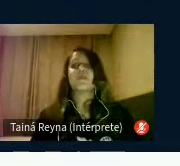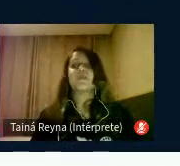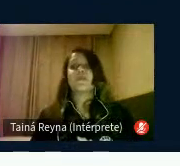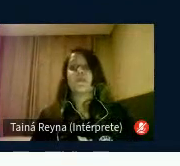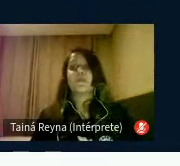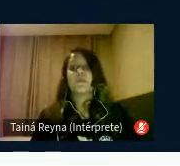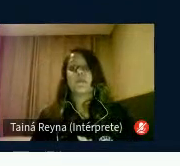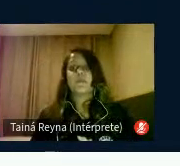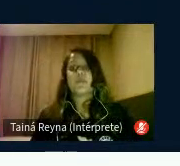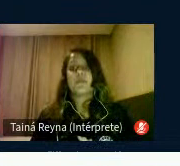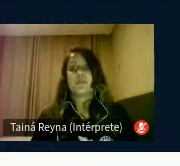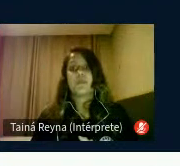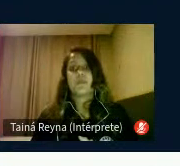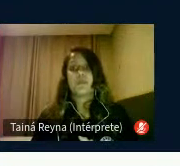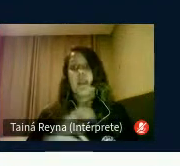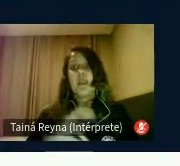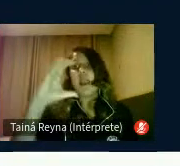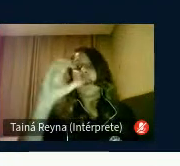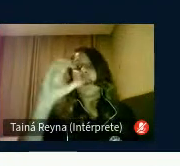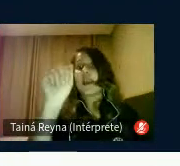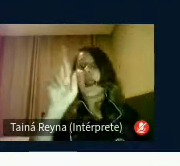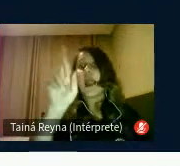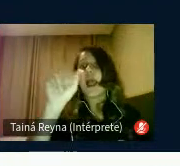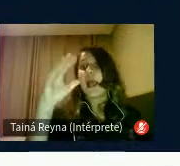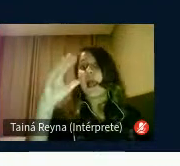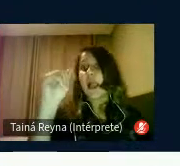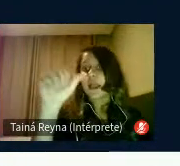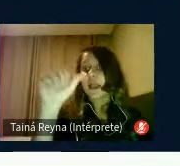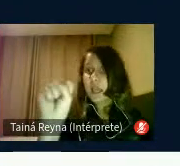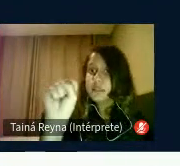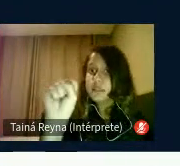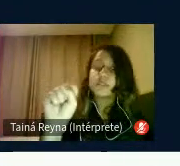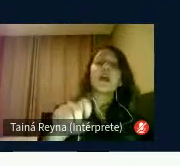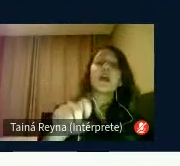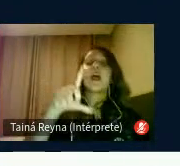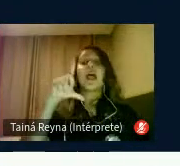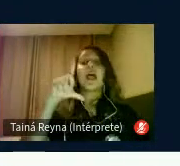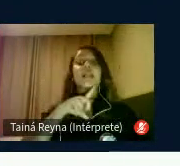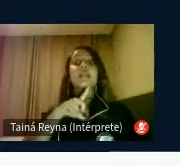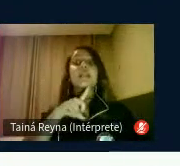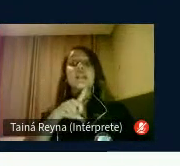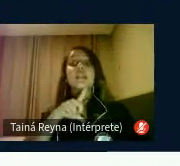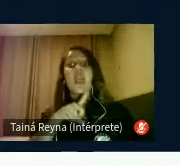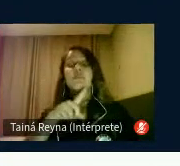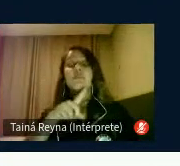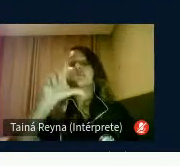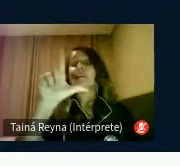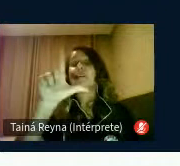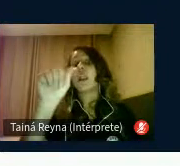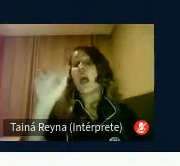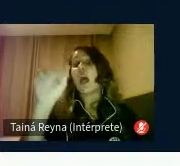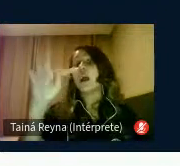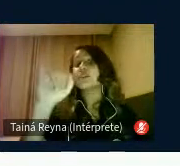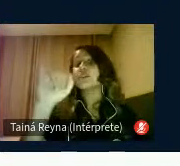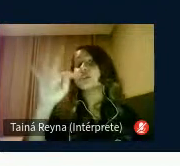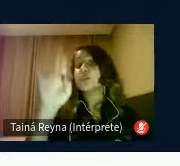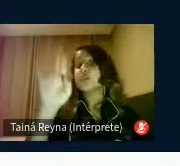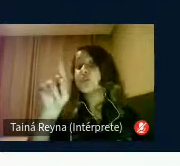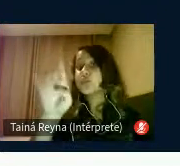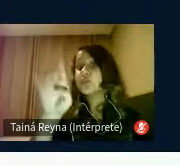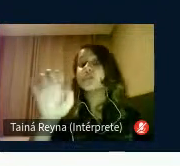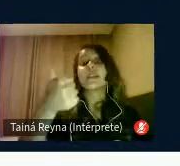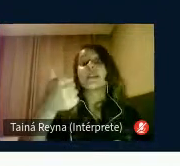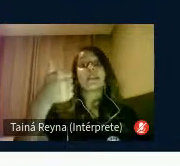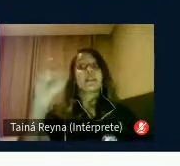hemisfério setentrional, como a gente já indicou, com latitude de 10, né? E